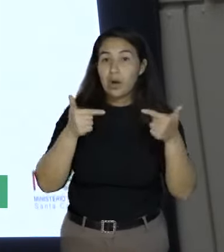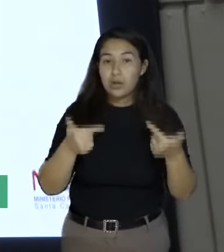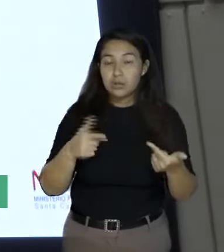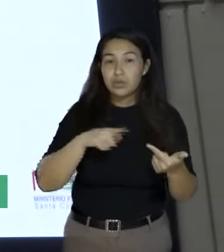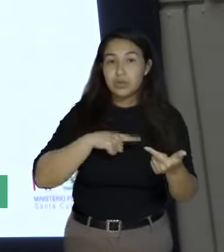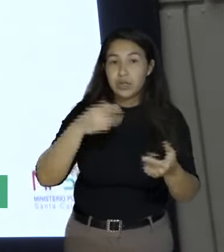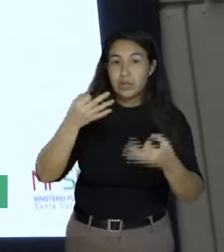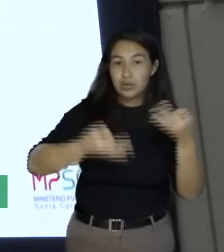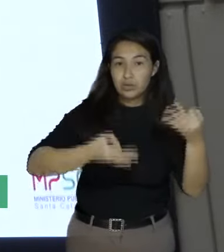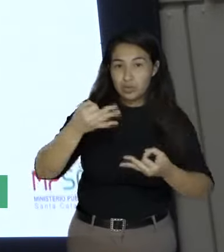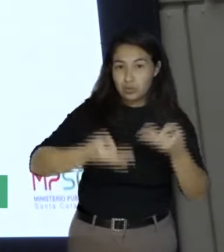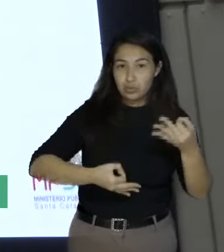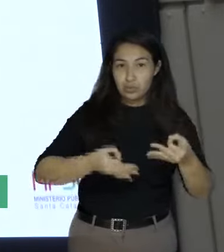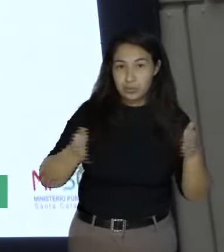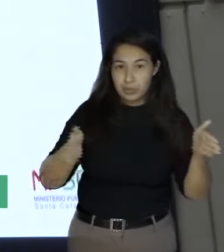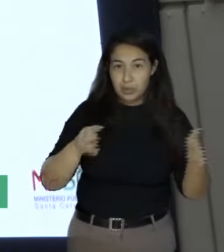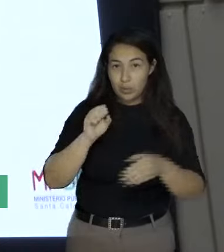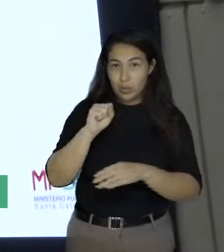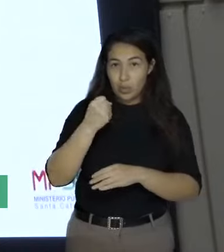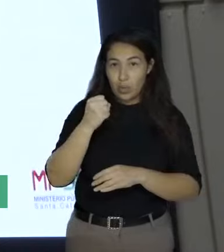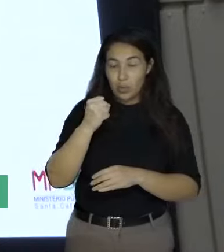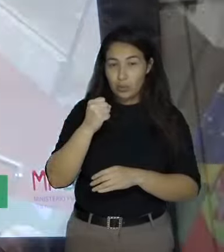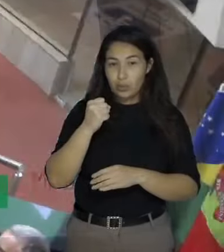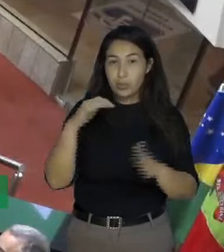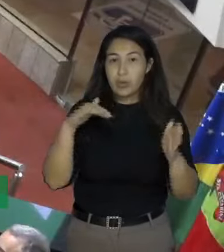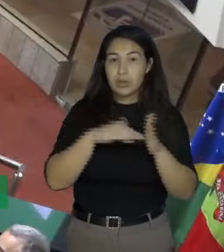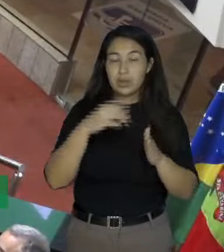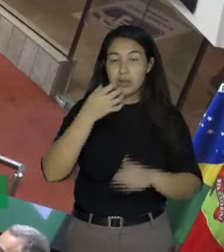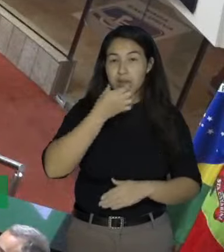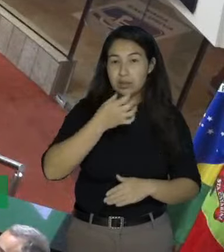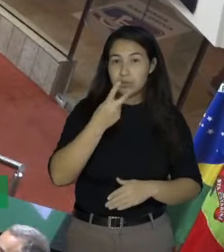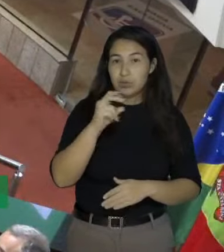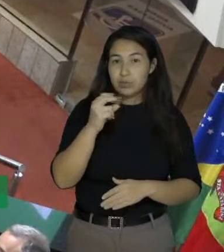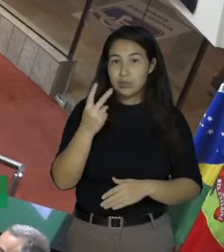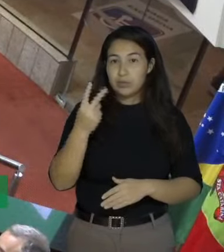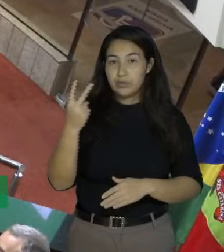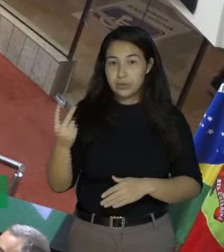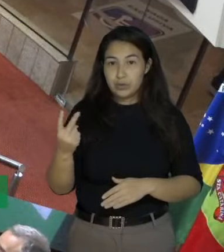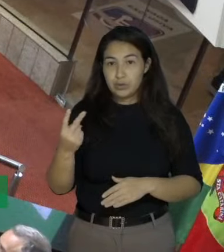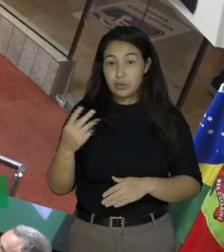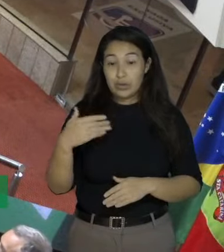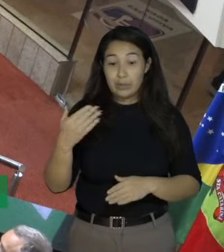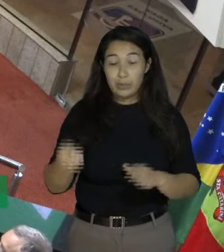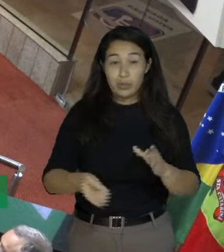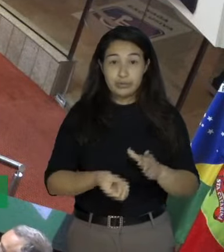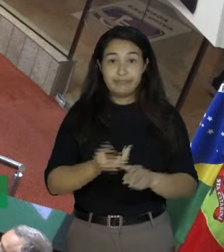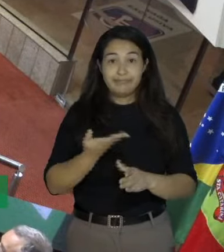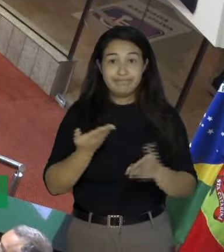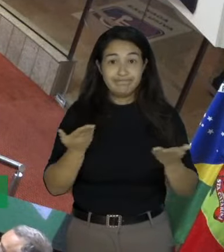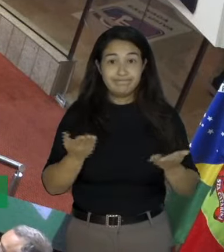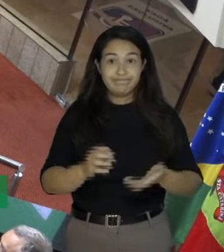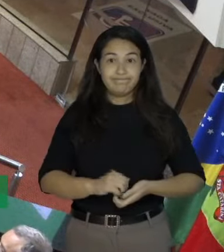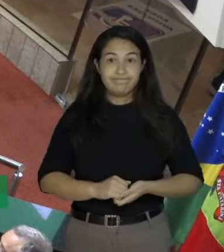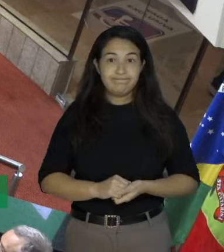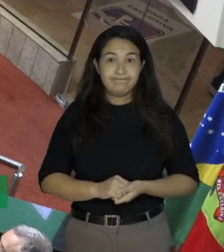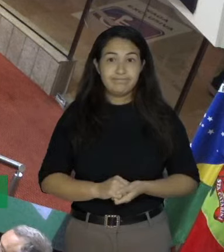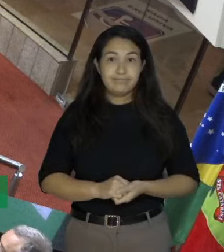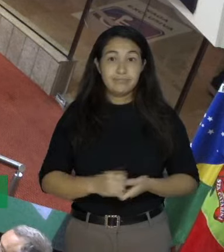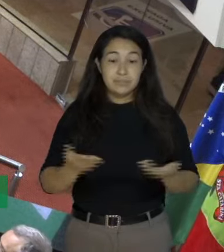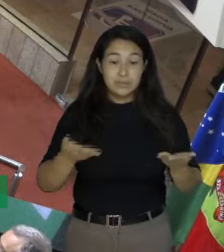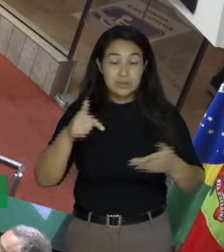entre Outubro e dezembro de 2022 depois da criação dessa promotoria especializada aqui